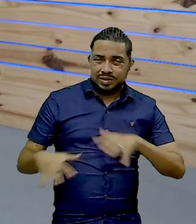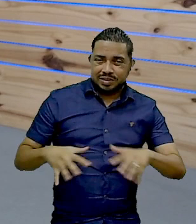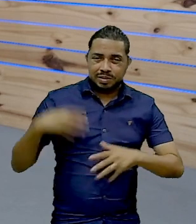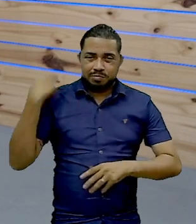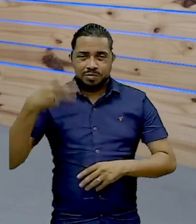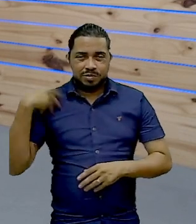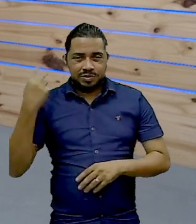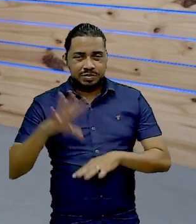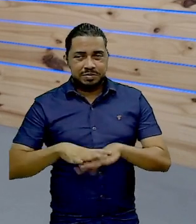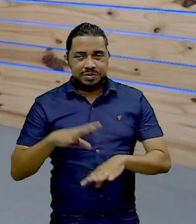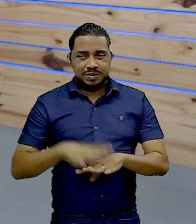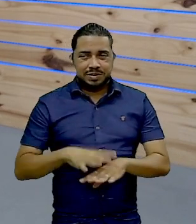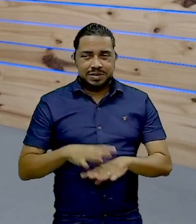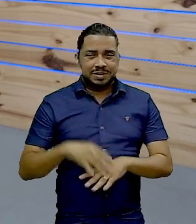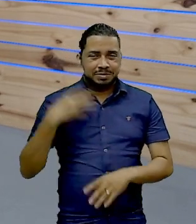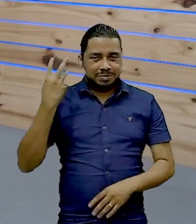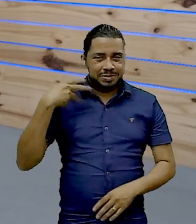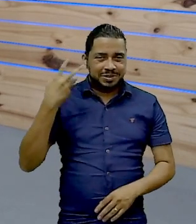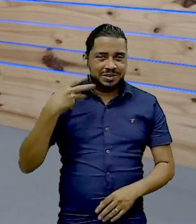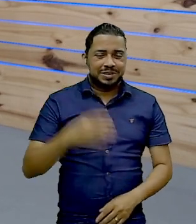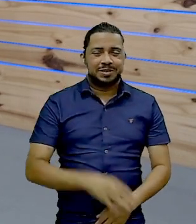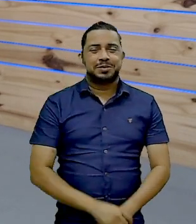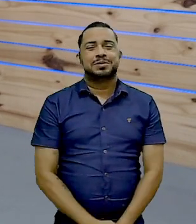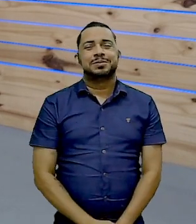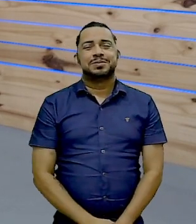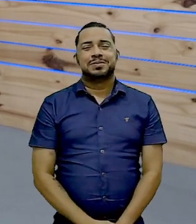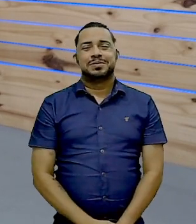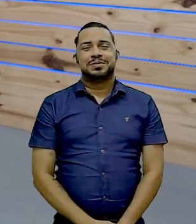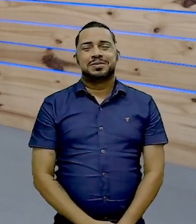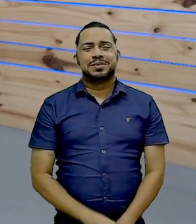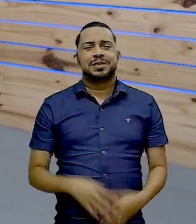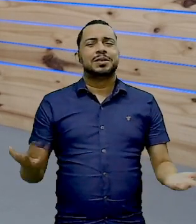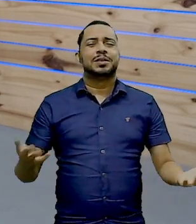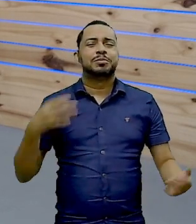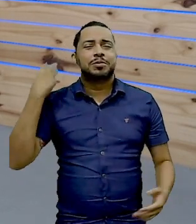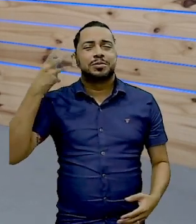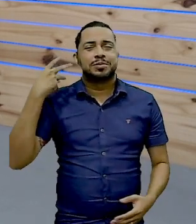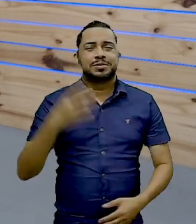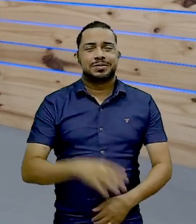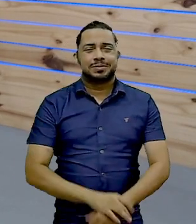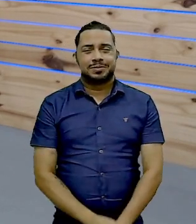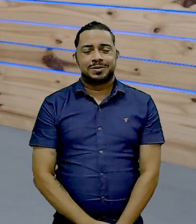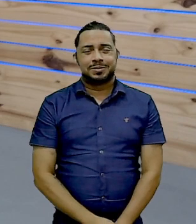da matemática. Solta o som aí, Jonathan. Cadê o som?